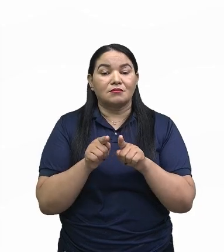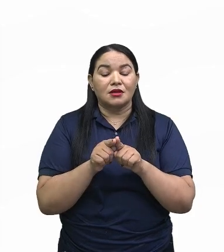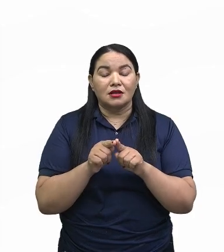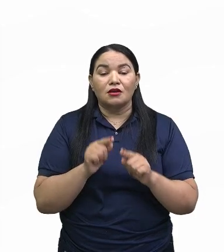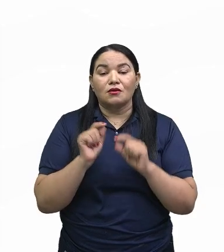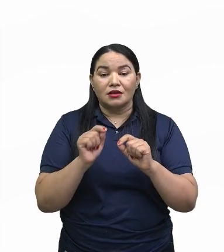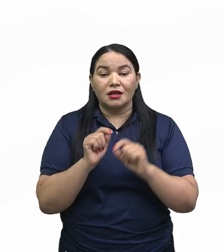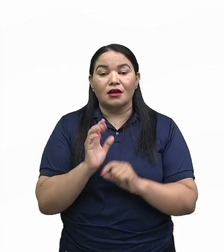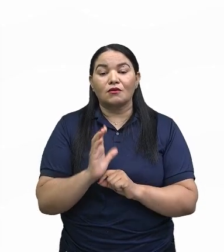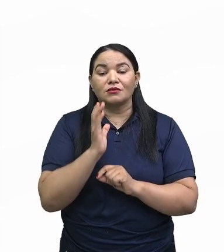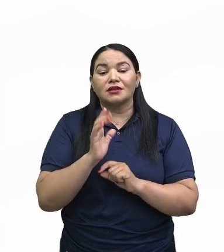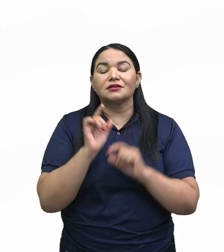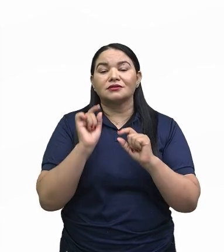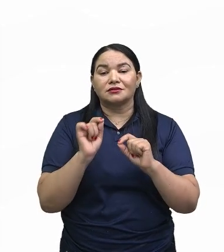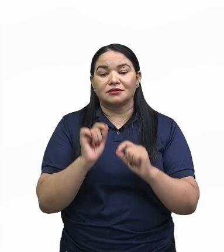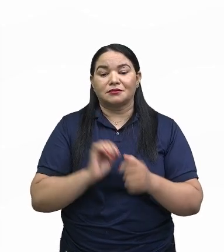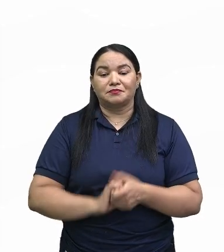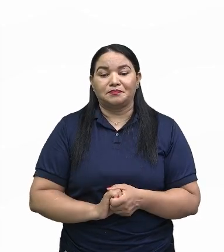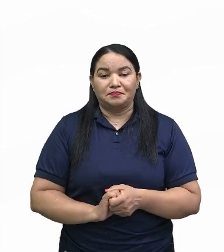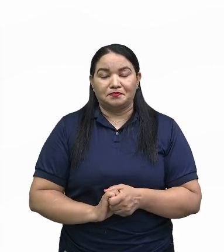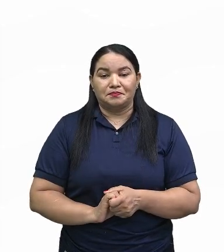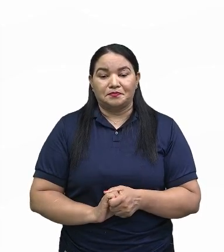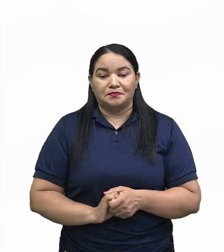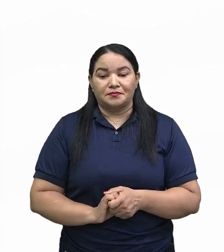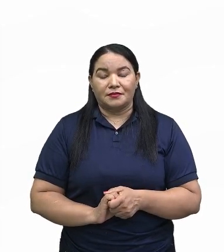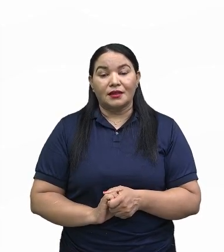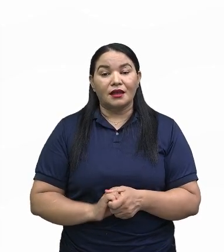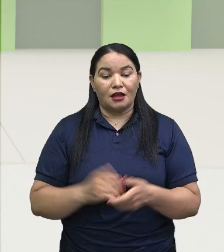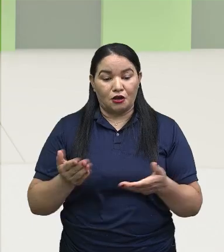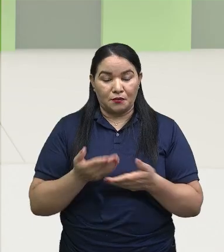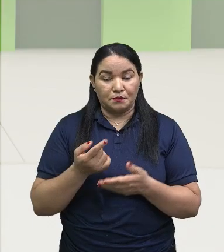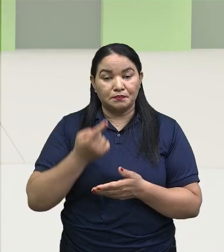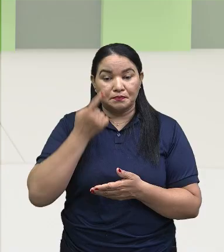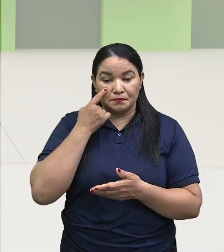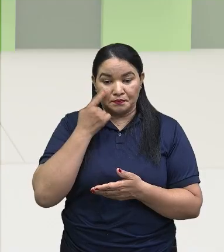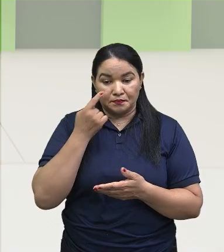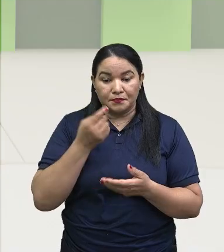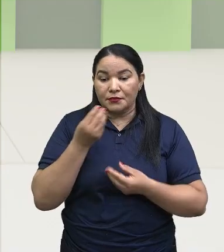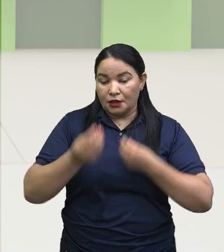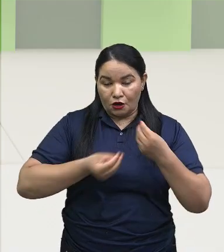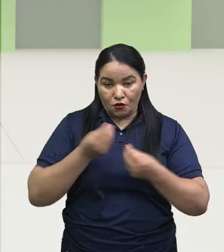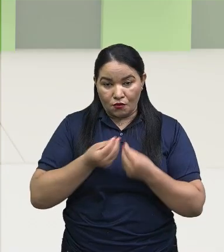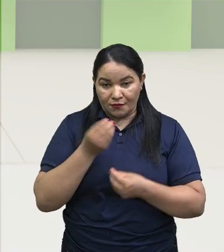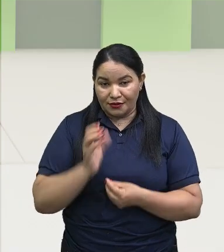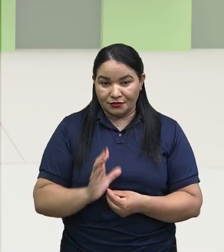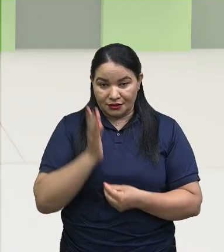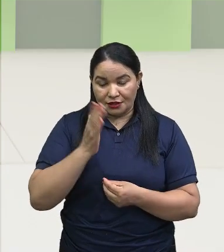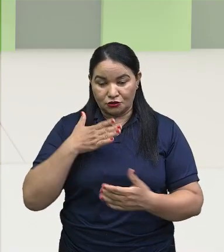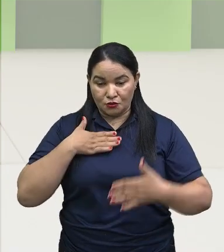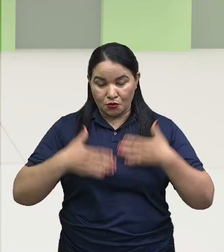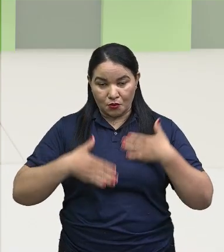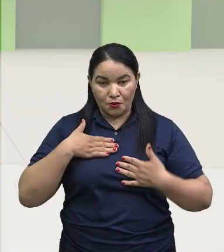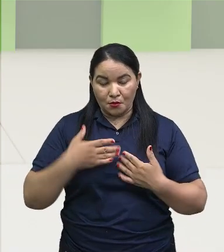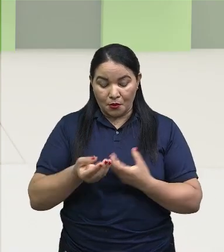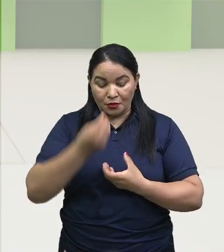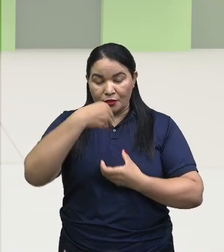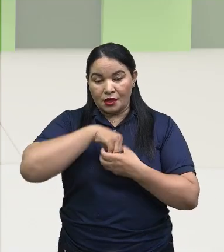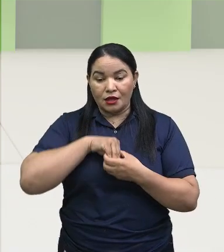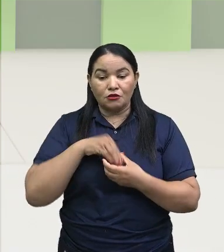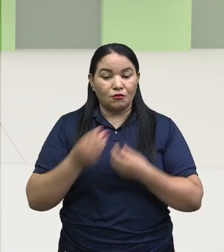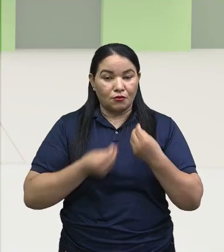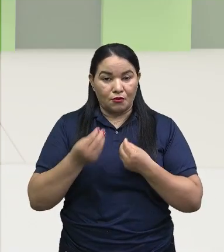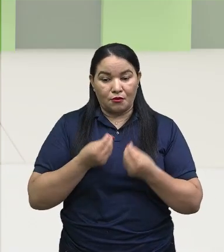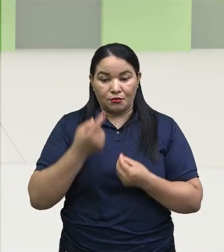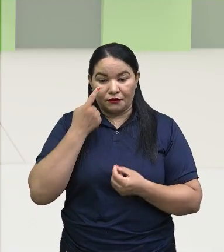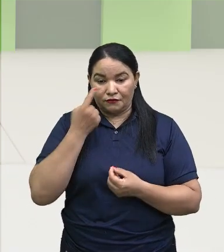reações químicas, tá bom? A gente vai observar agora um esquema para a gente visualizar mais uma vez ali o nosso